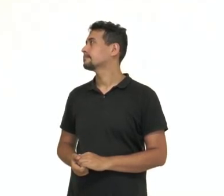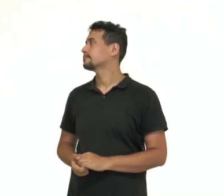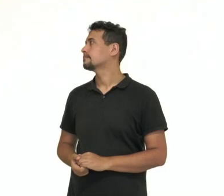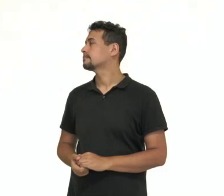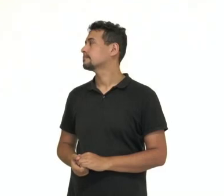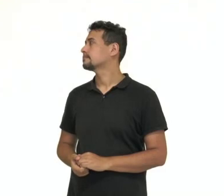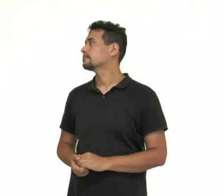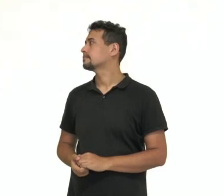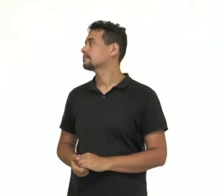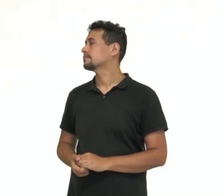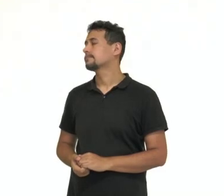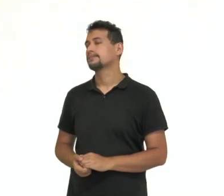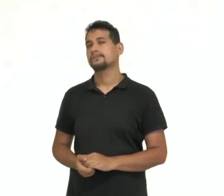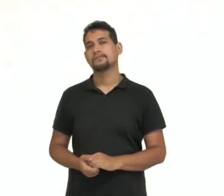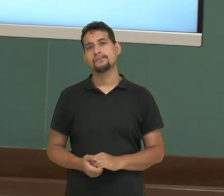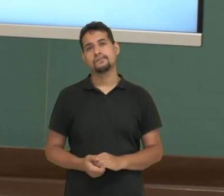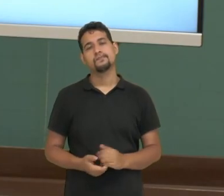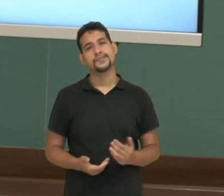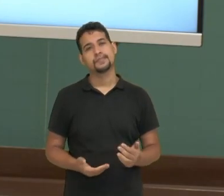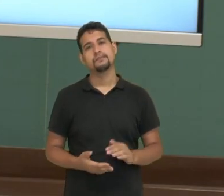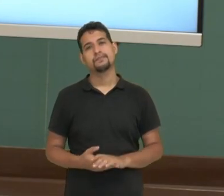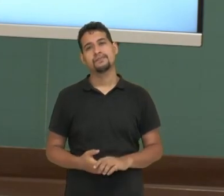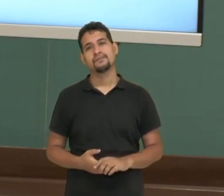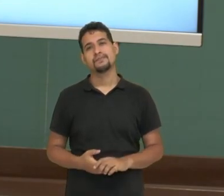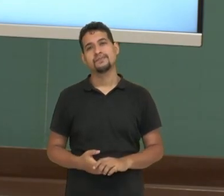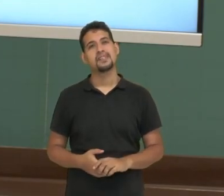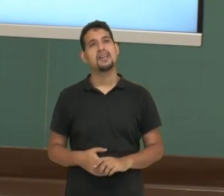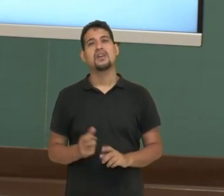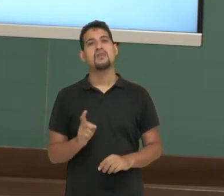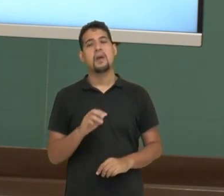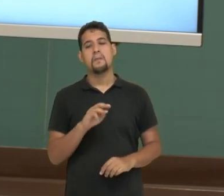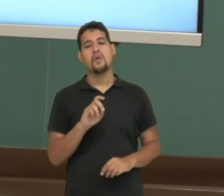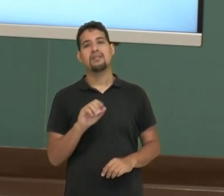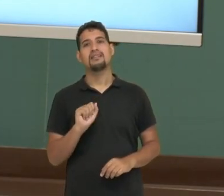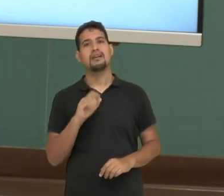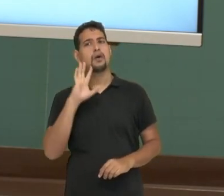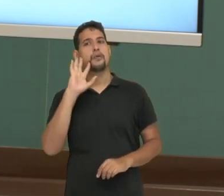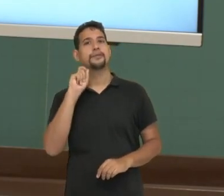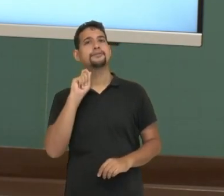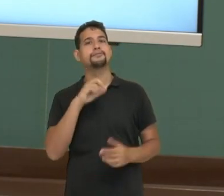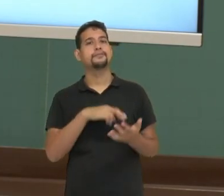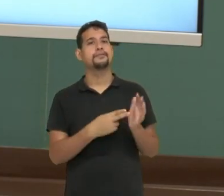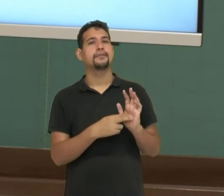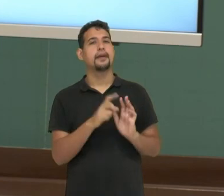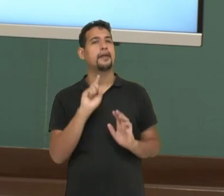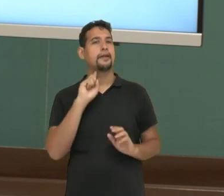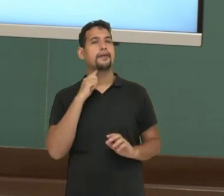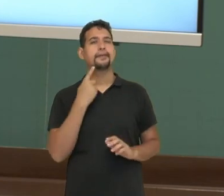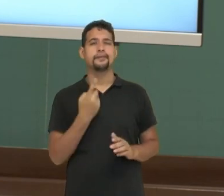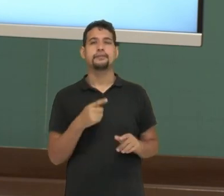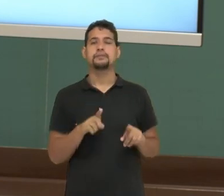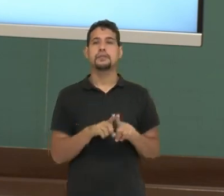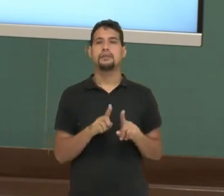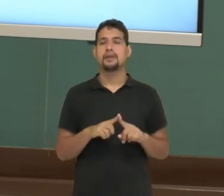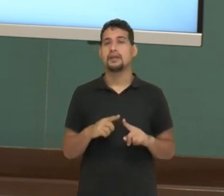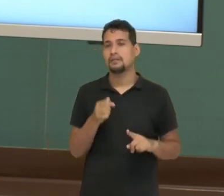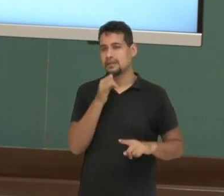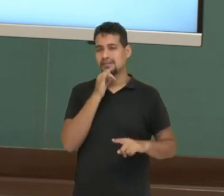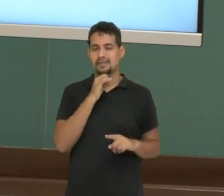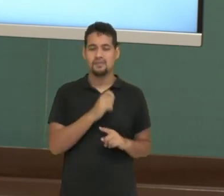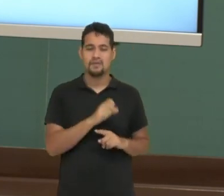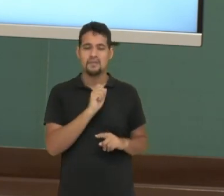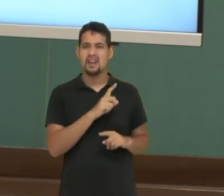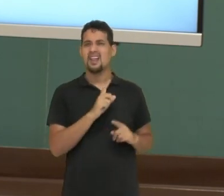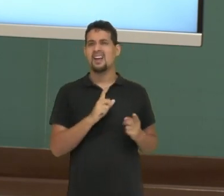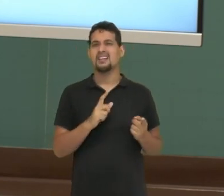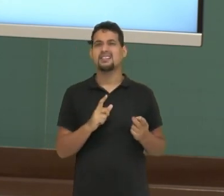refrigerante. Entonces, pessoal, ele não estava de moda, né? Aconteceu ali o que que era? Un lixo, né? Una lata de refrigerante, una